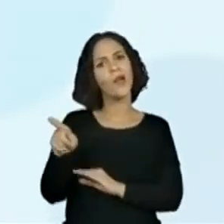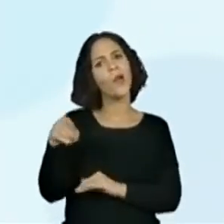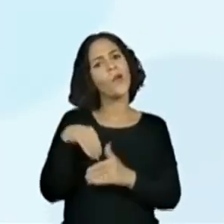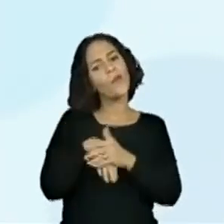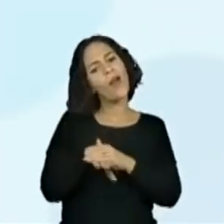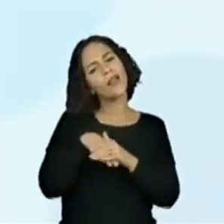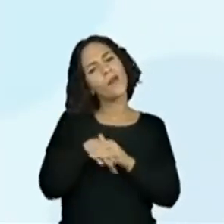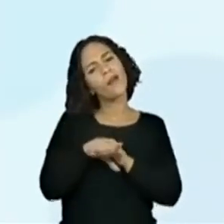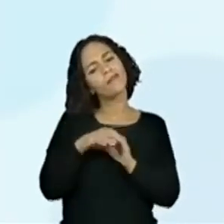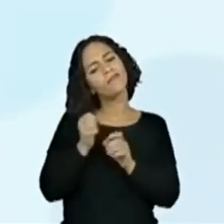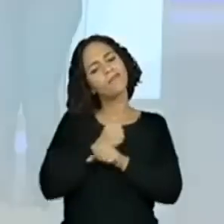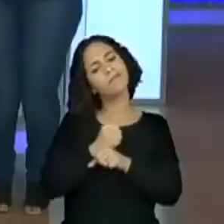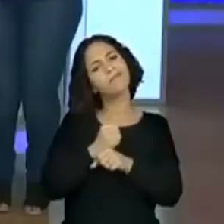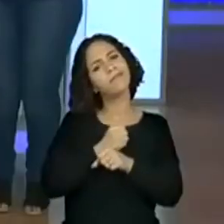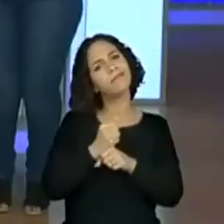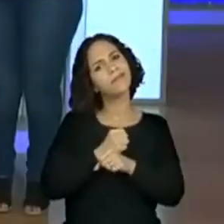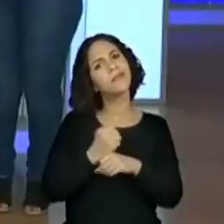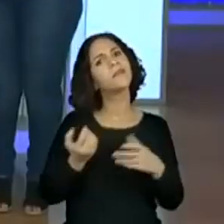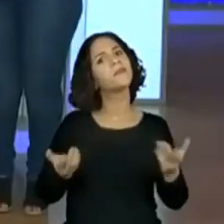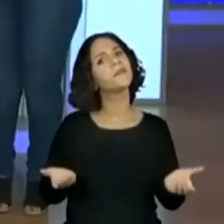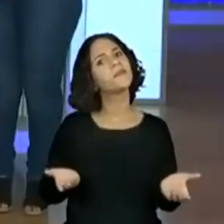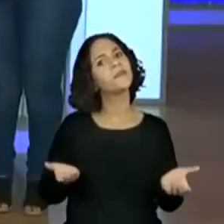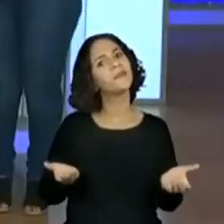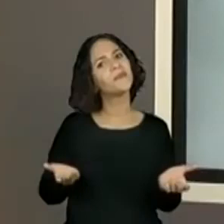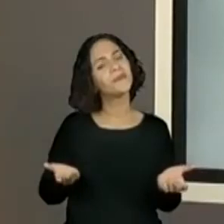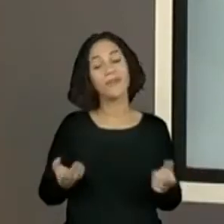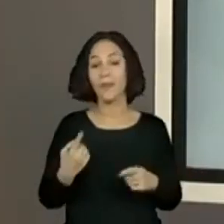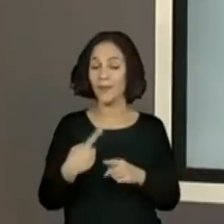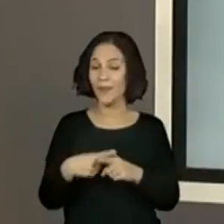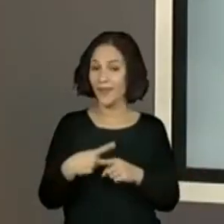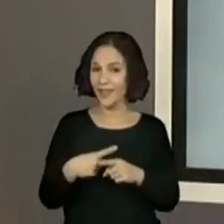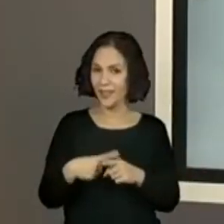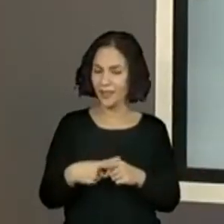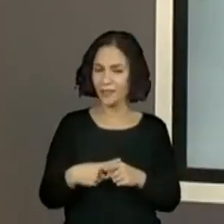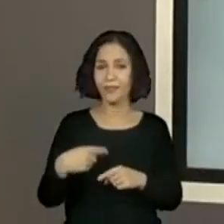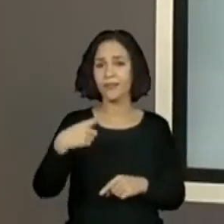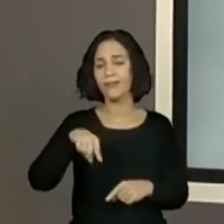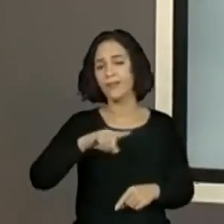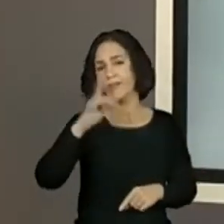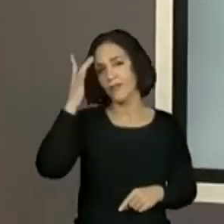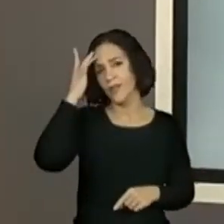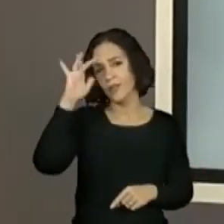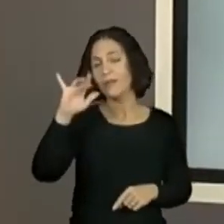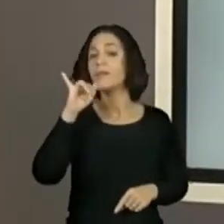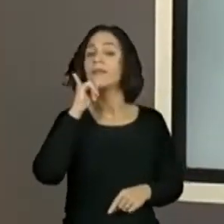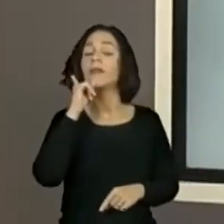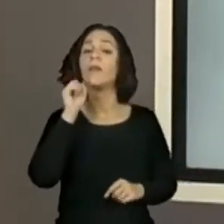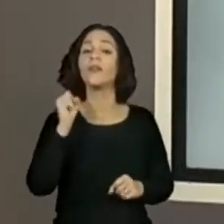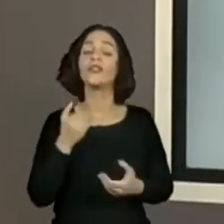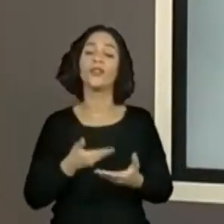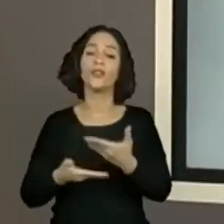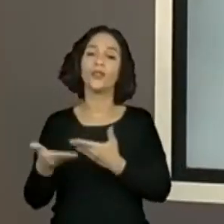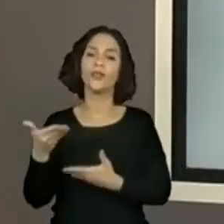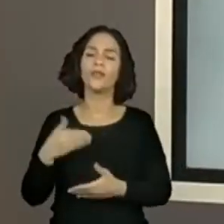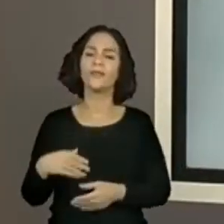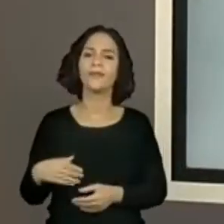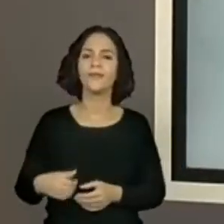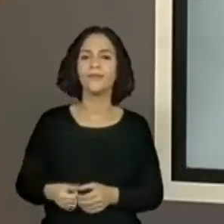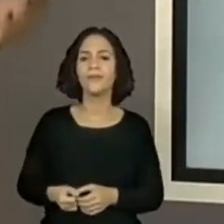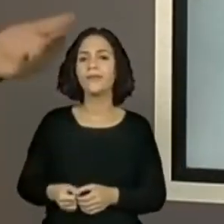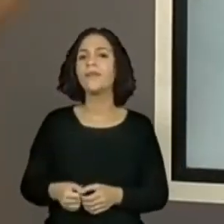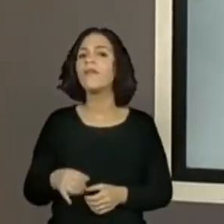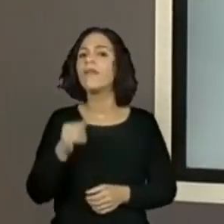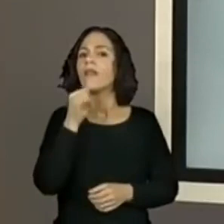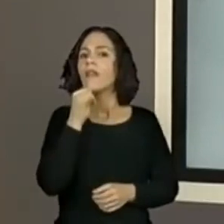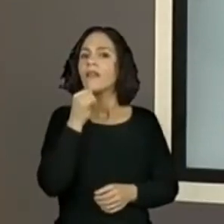ele está guardando, né? O cofrinho dele está bem bonitinho. Até porque a gente nunca sabe se não houve uma troca. Às vezes a gente pode trocar e